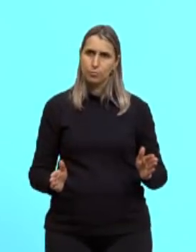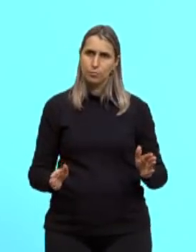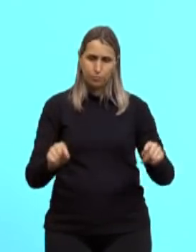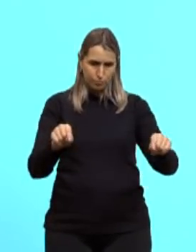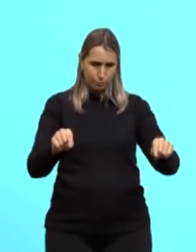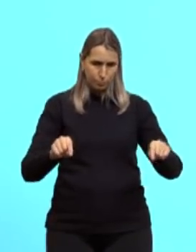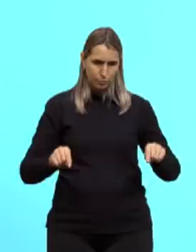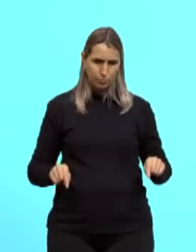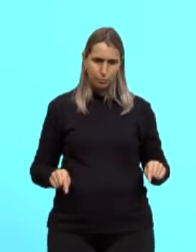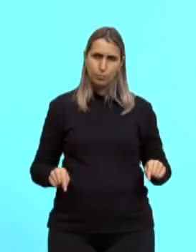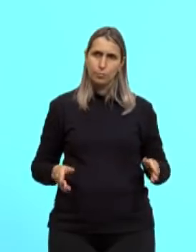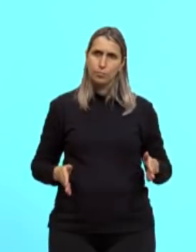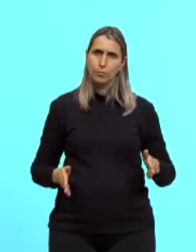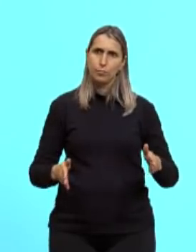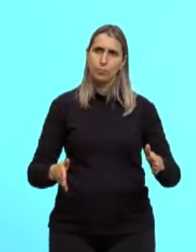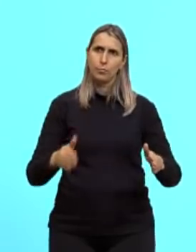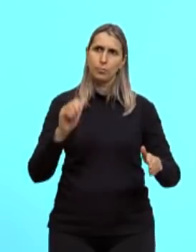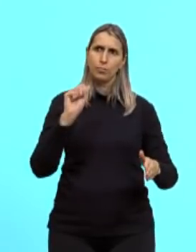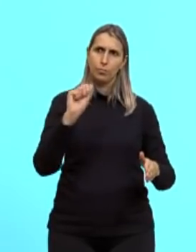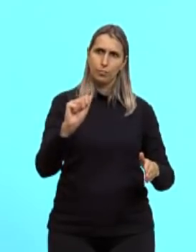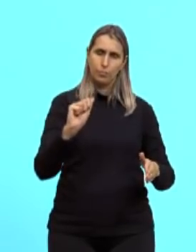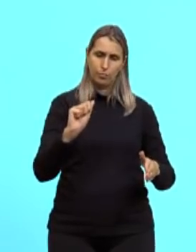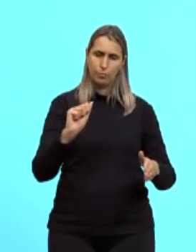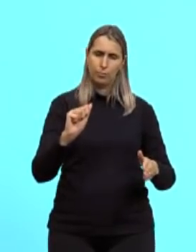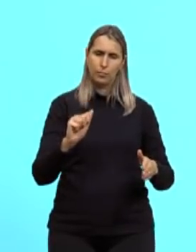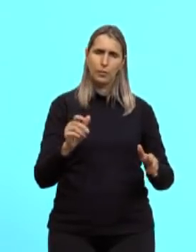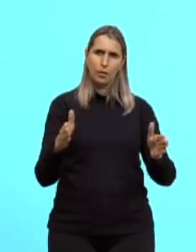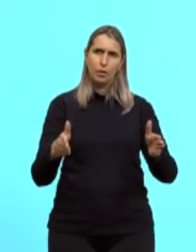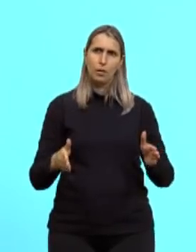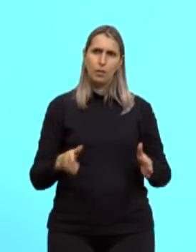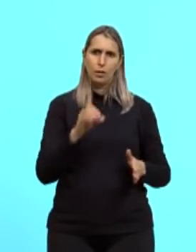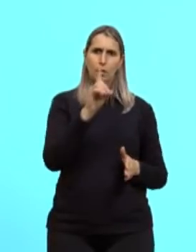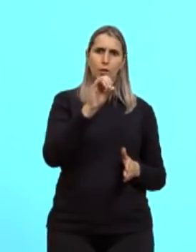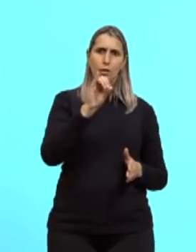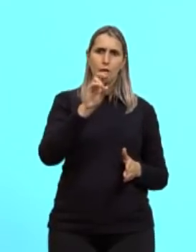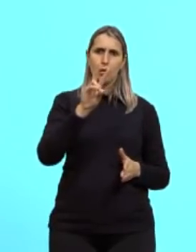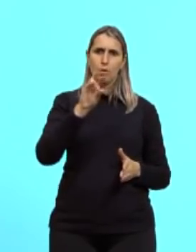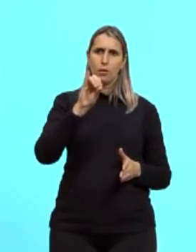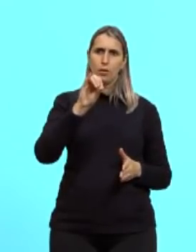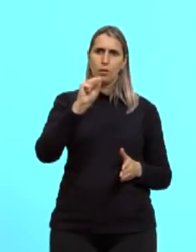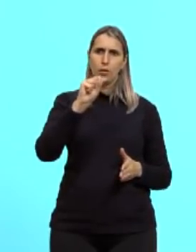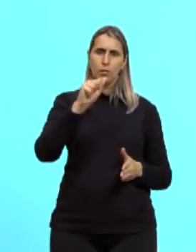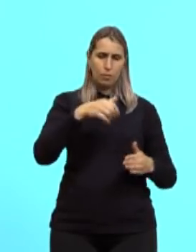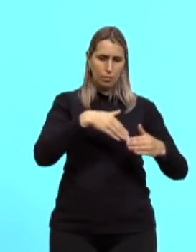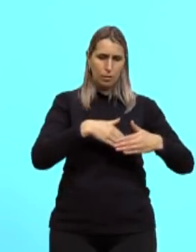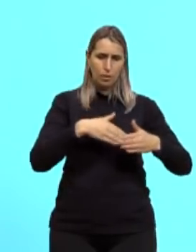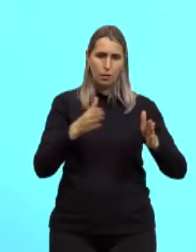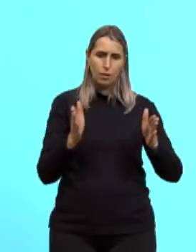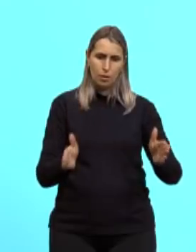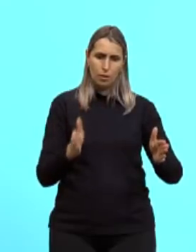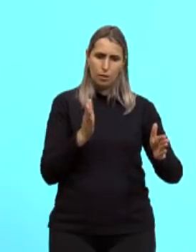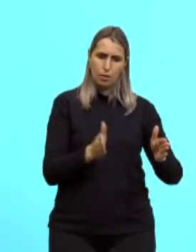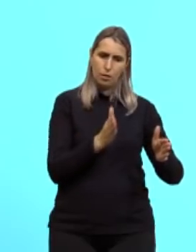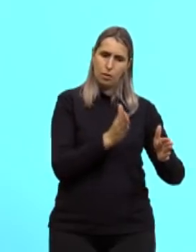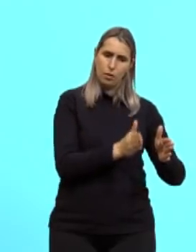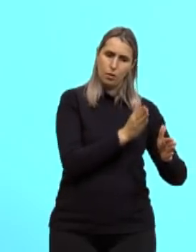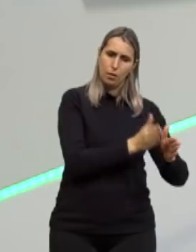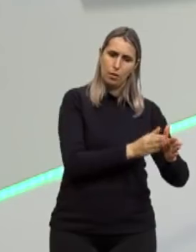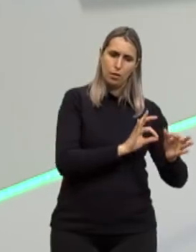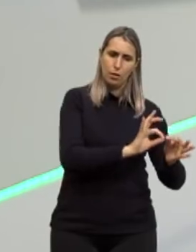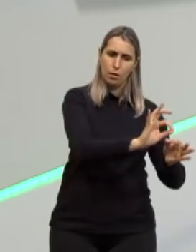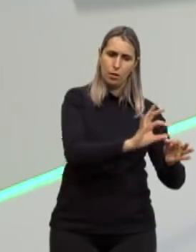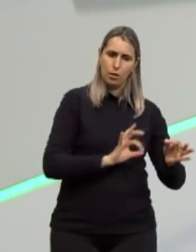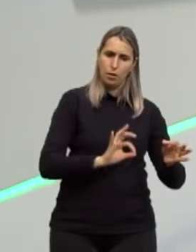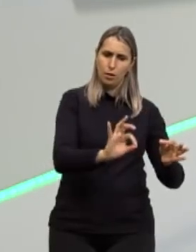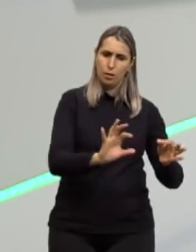perpendiculares à rua ar divisas laterais são perpendiculares o que é